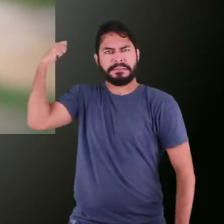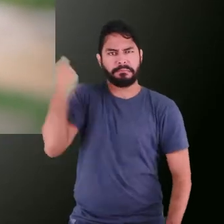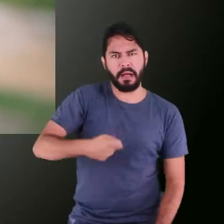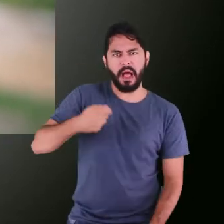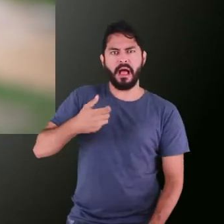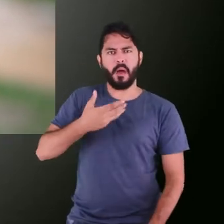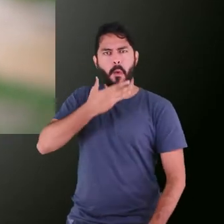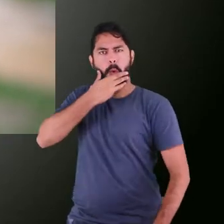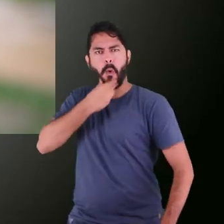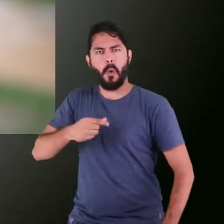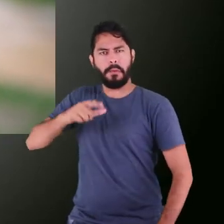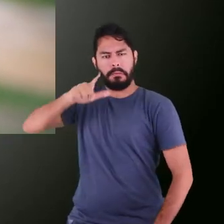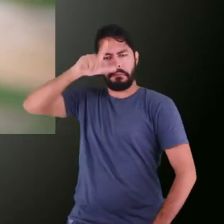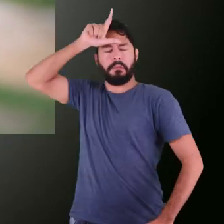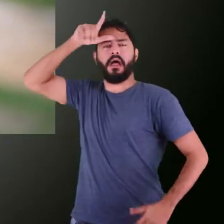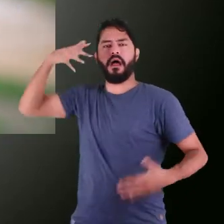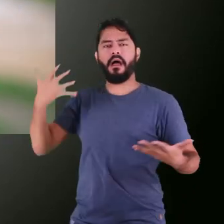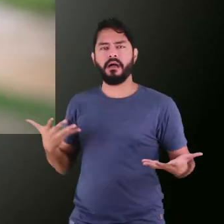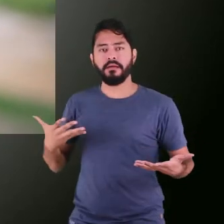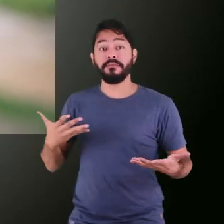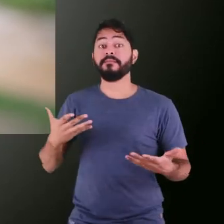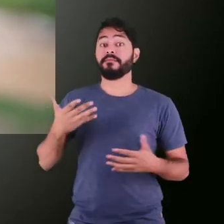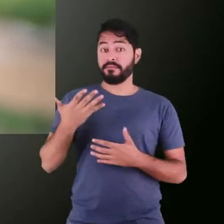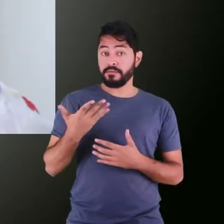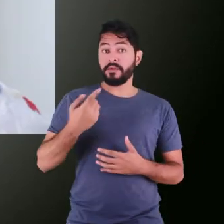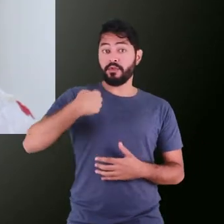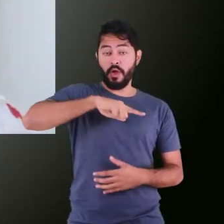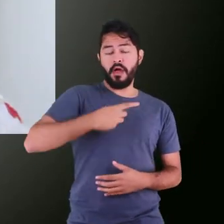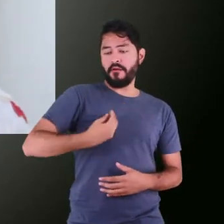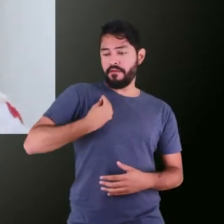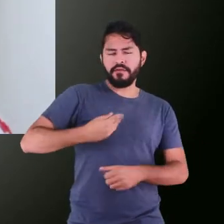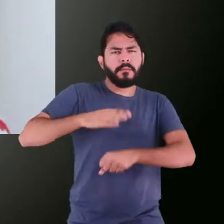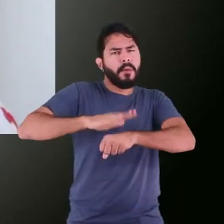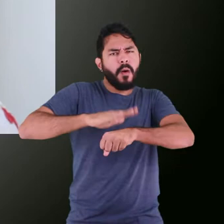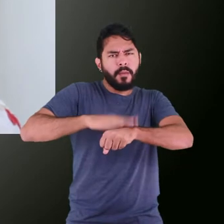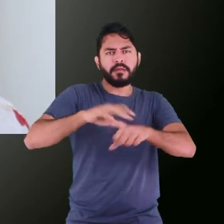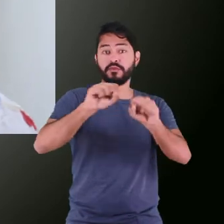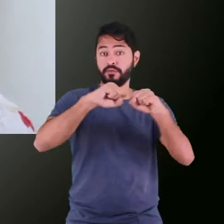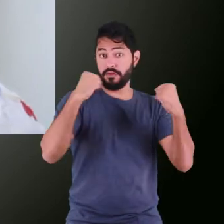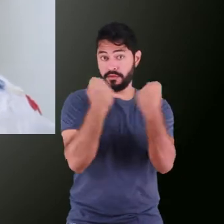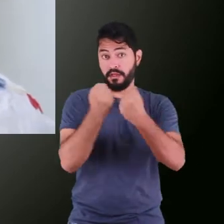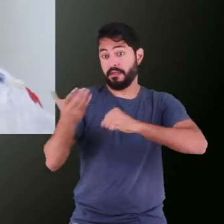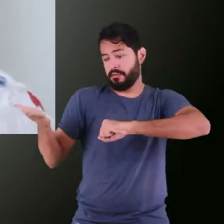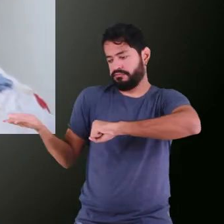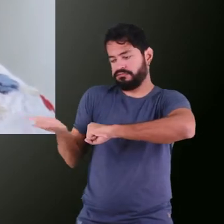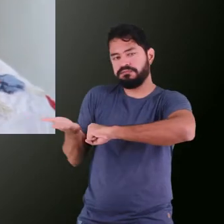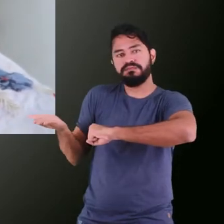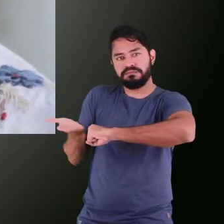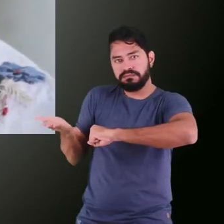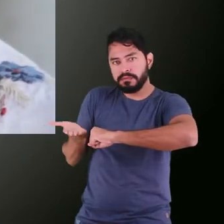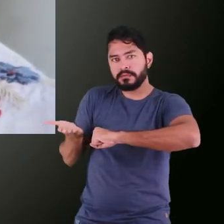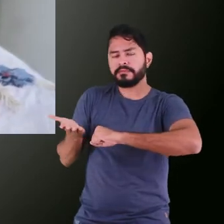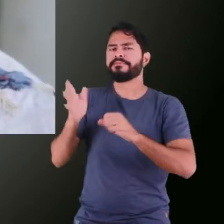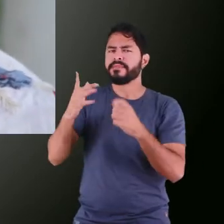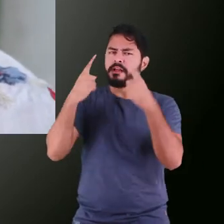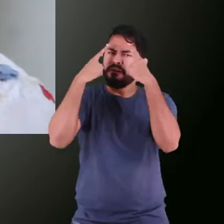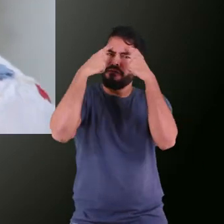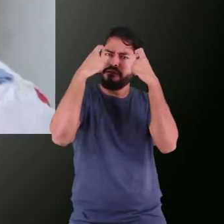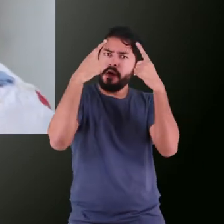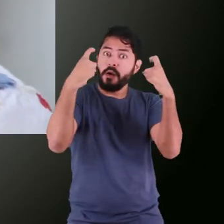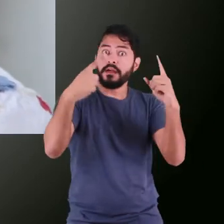de machismo e do patriarcado muito marcado. E a gente vive um momento na sociedade